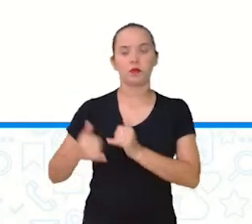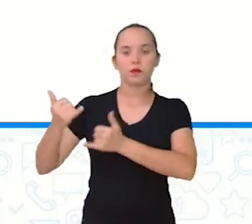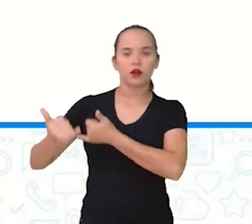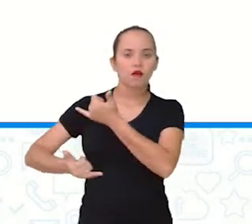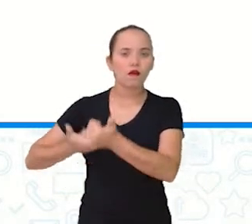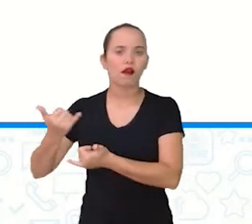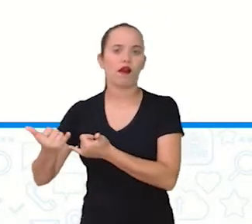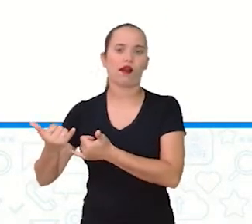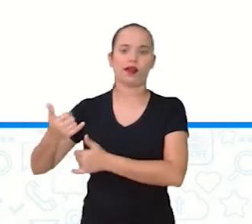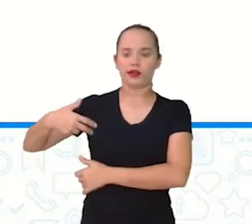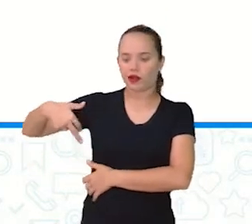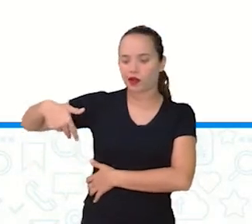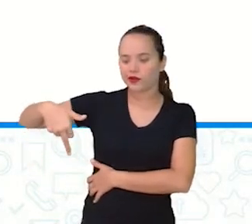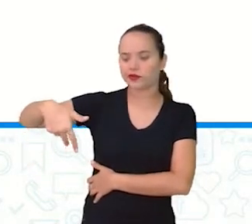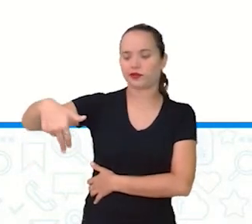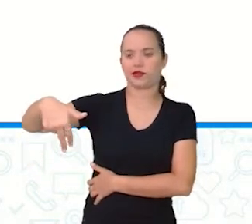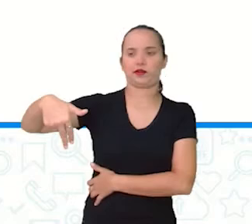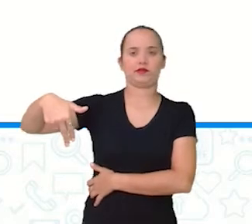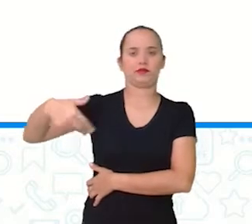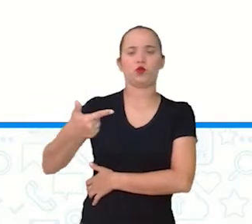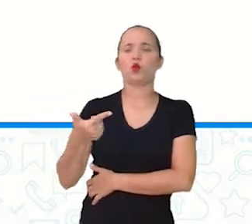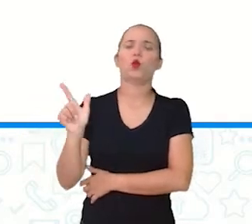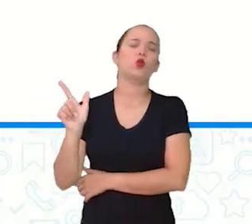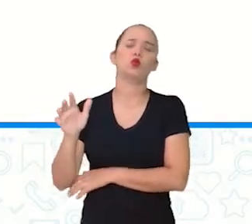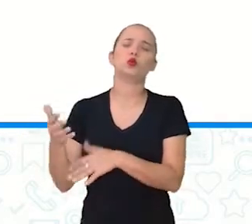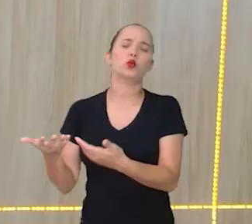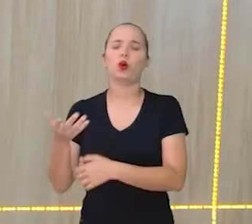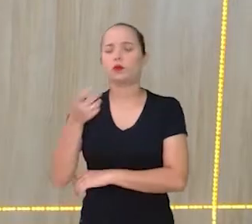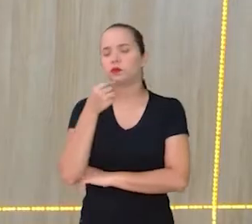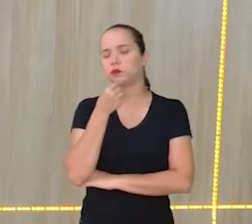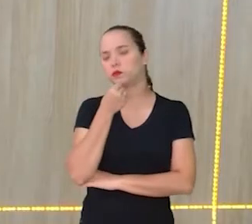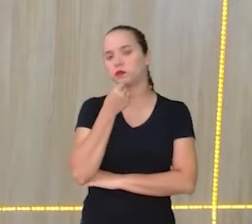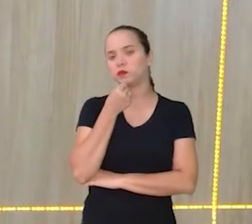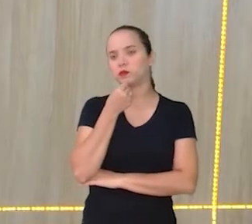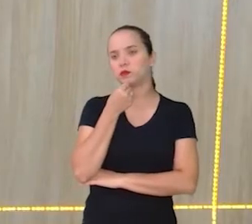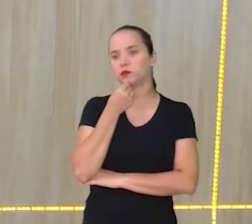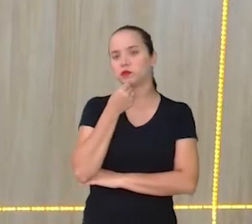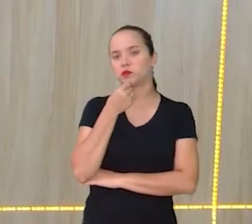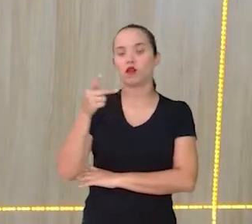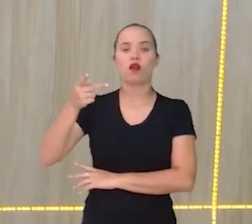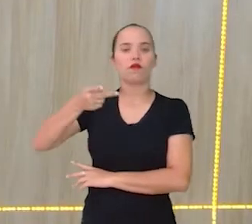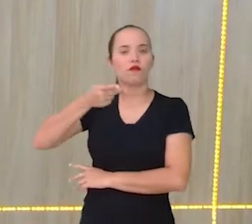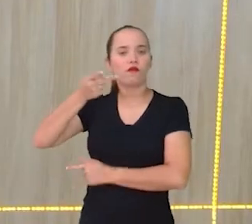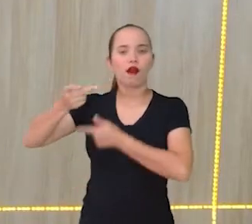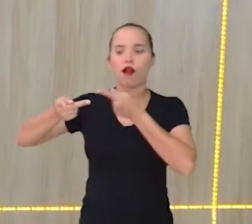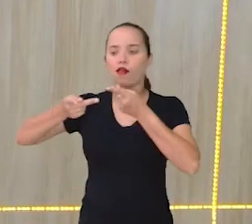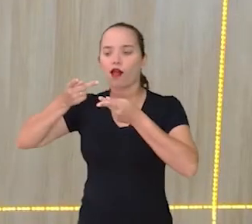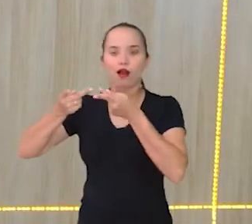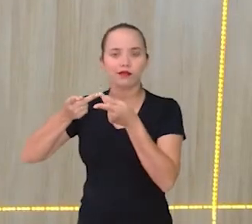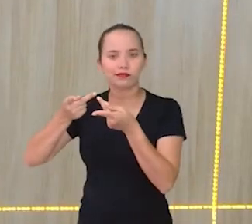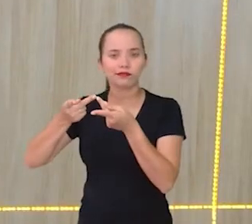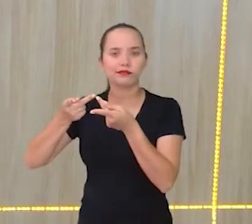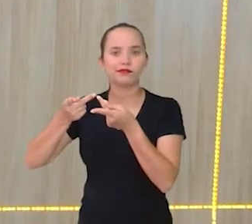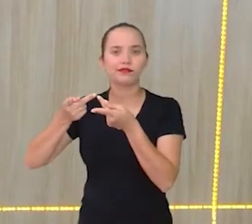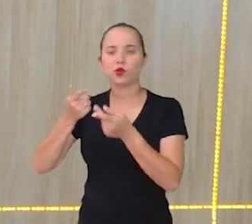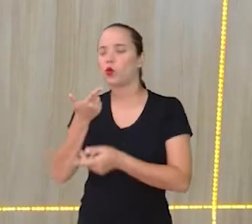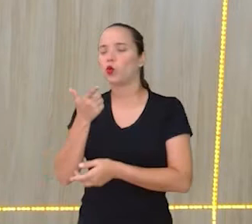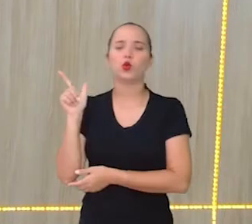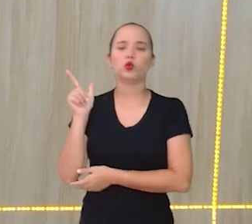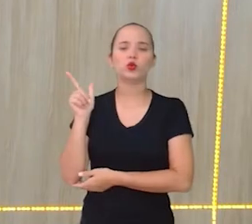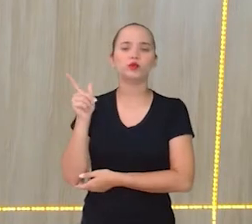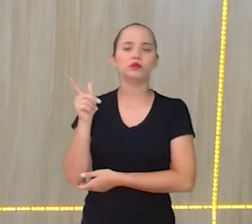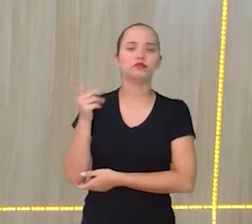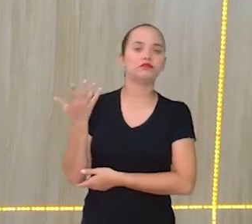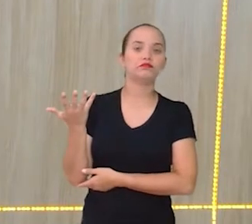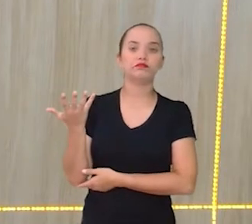Brincar, andar, quais outros verbos de primeira conjugação? Falar, que mais? Conta pra